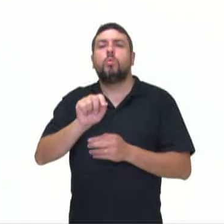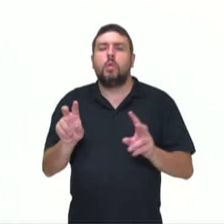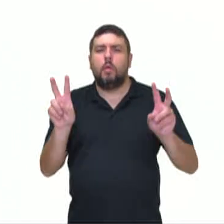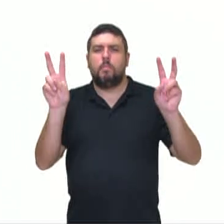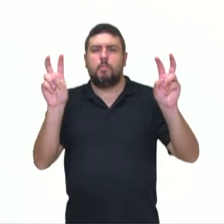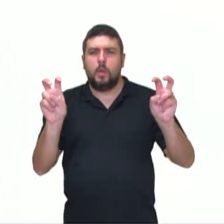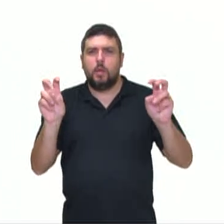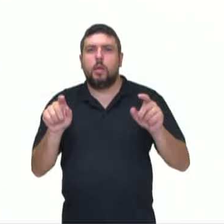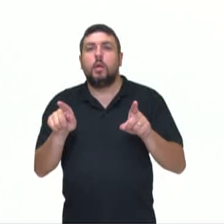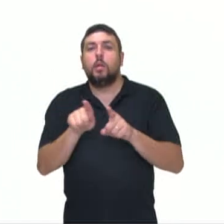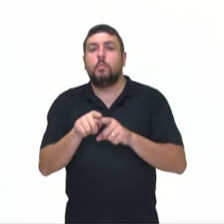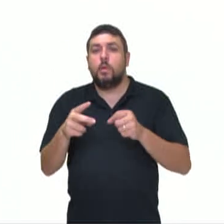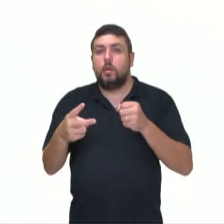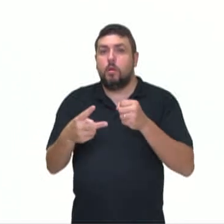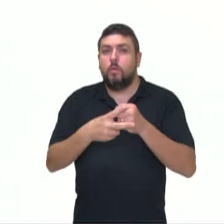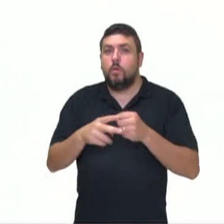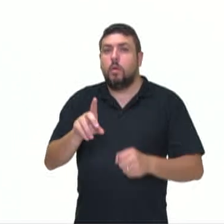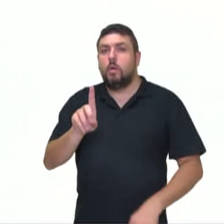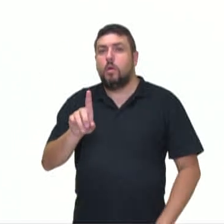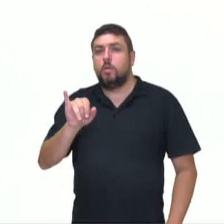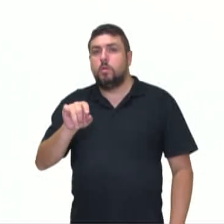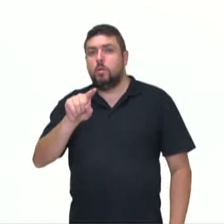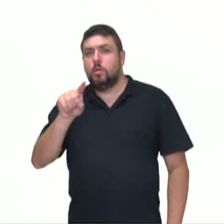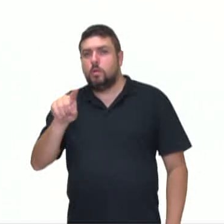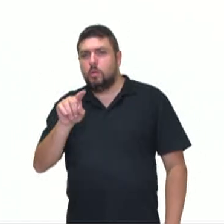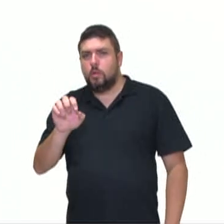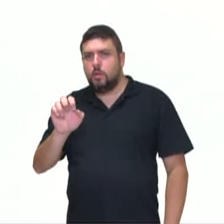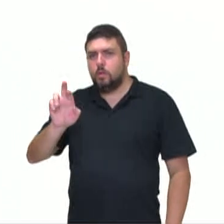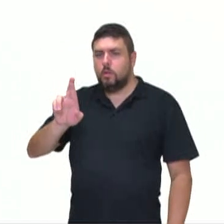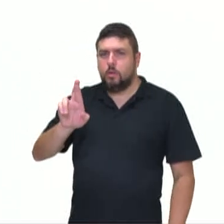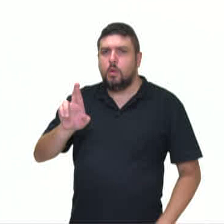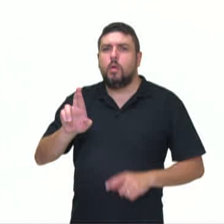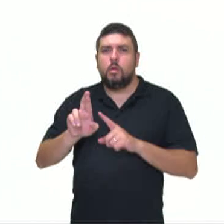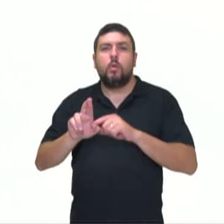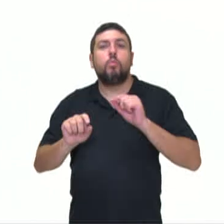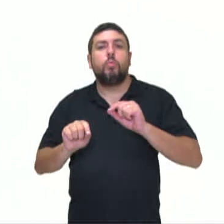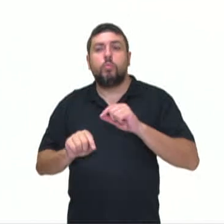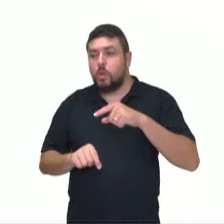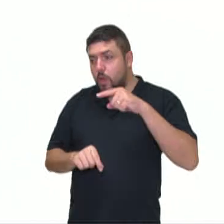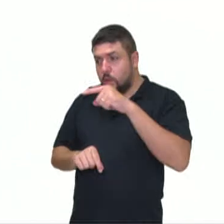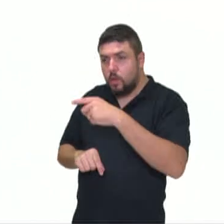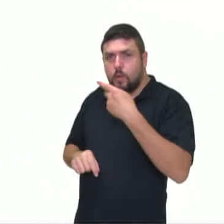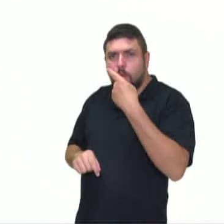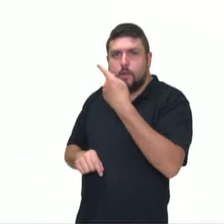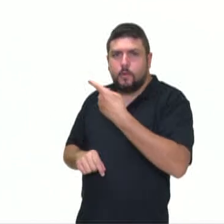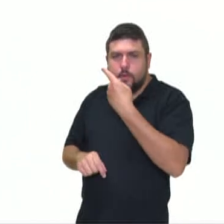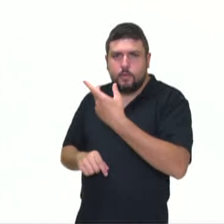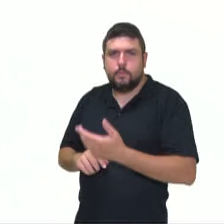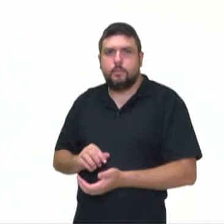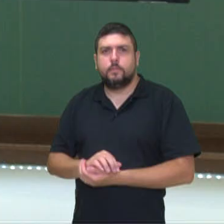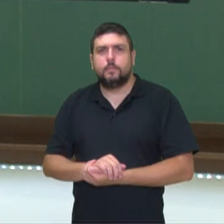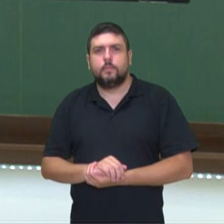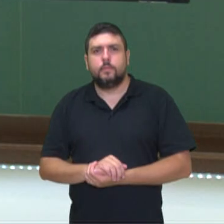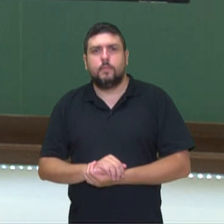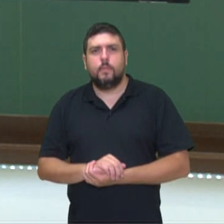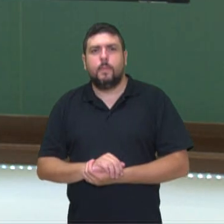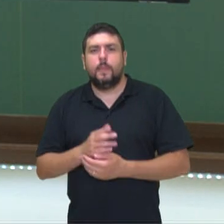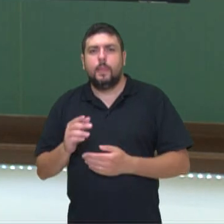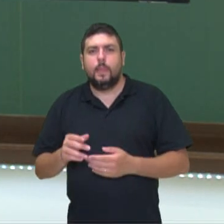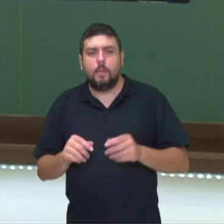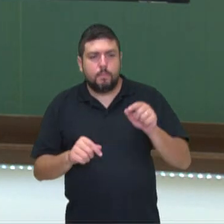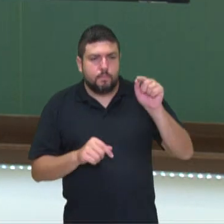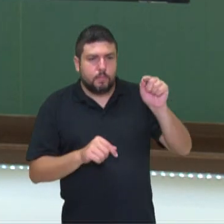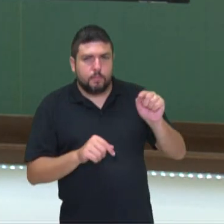do verbo de locução dizer, indicativos da fala do escritor. Isso mesmo, nós temos a delimitação por aspas